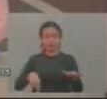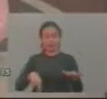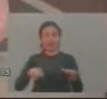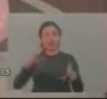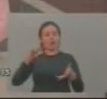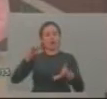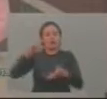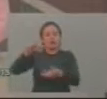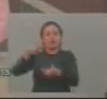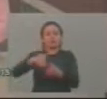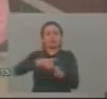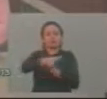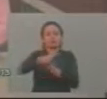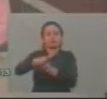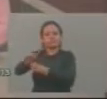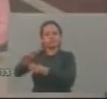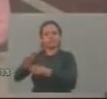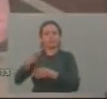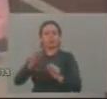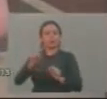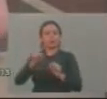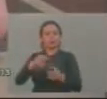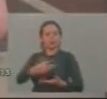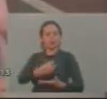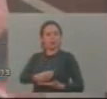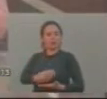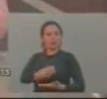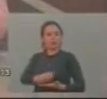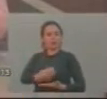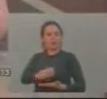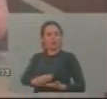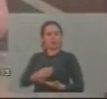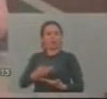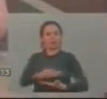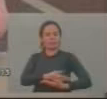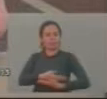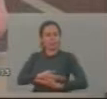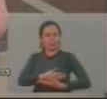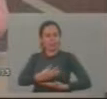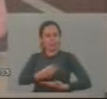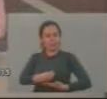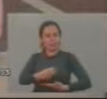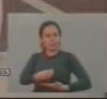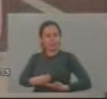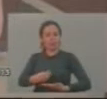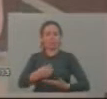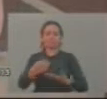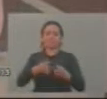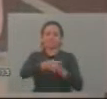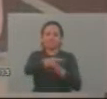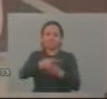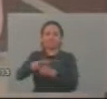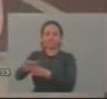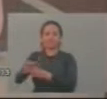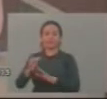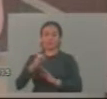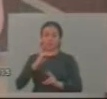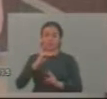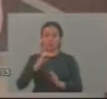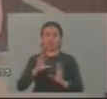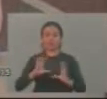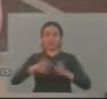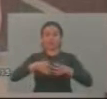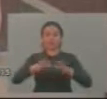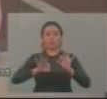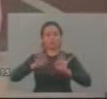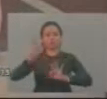A deputada Fernanda Pessoa, do PR, destacou a Semana de Atenção ao Aleitamento Materno. A iniciativa procura sensibilizar mulheres